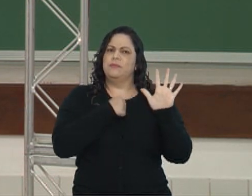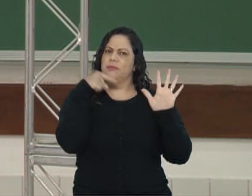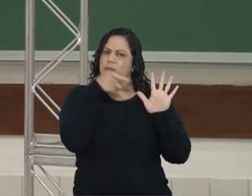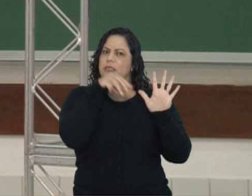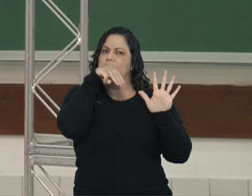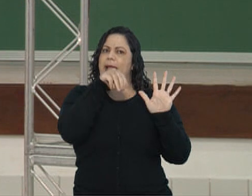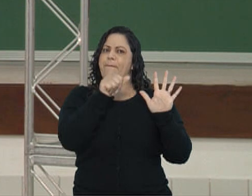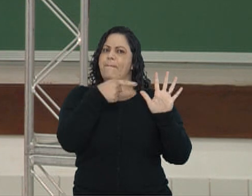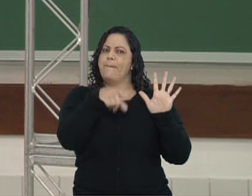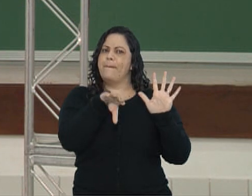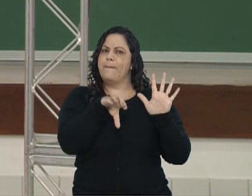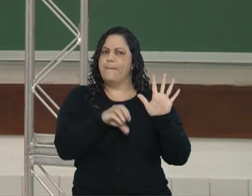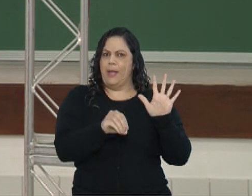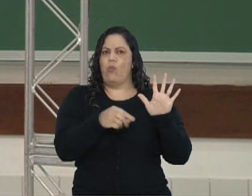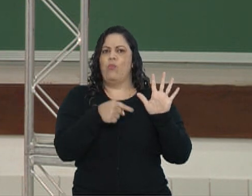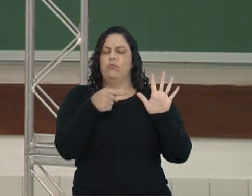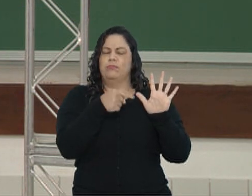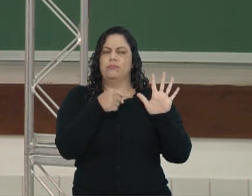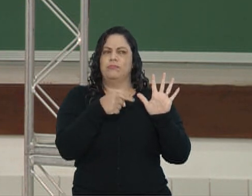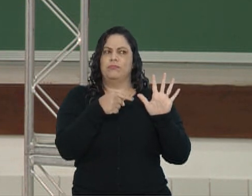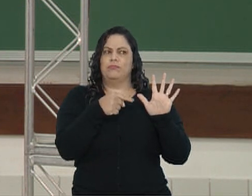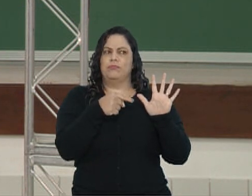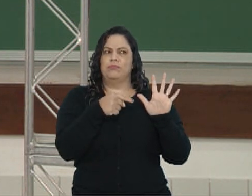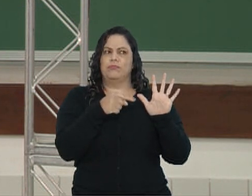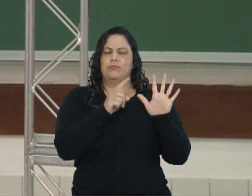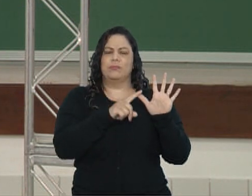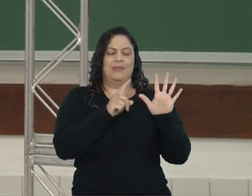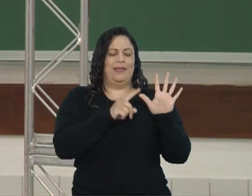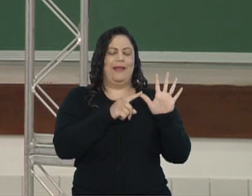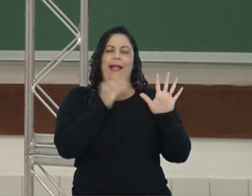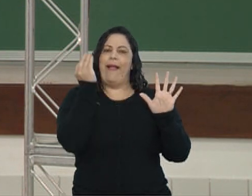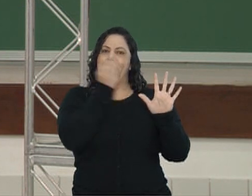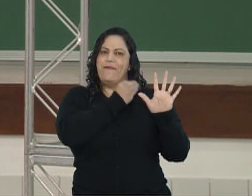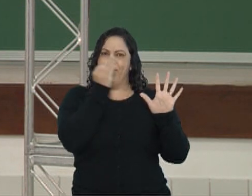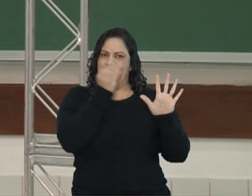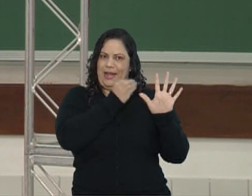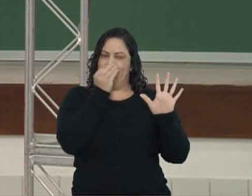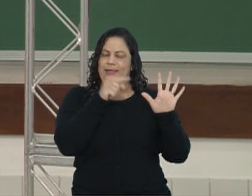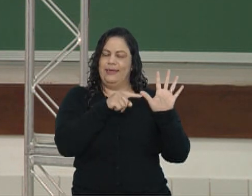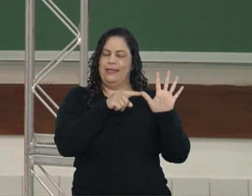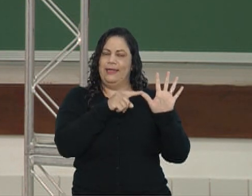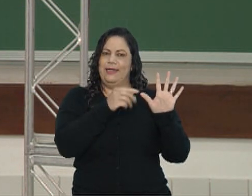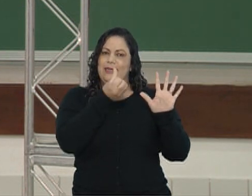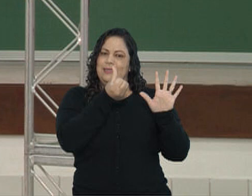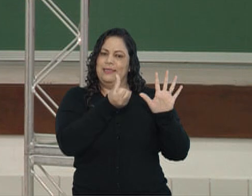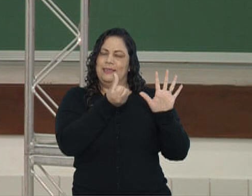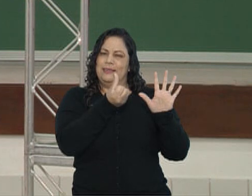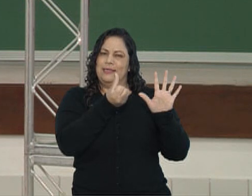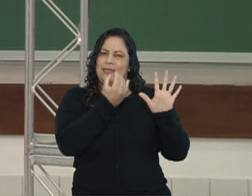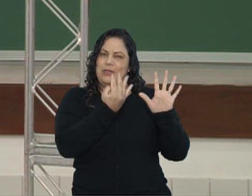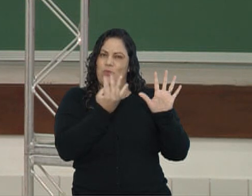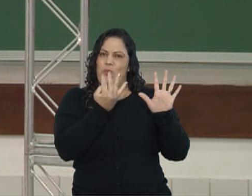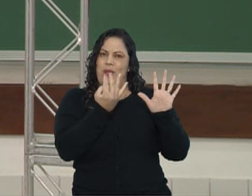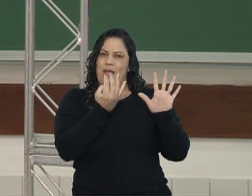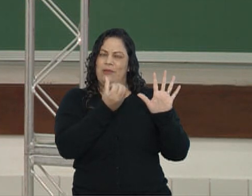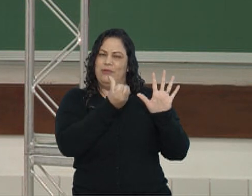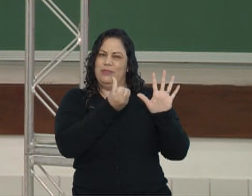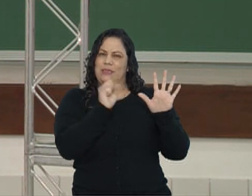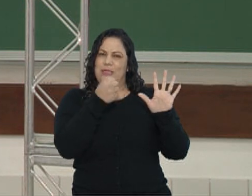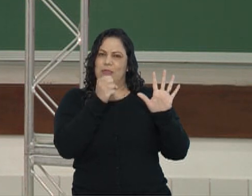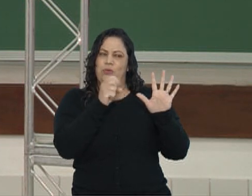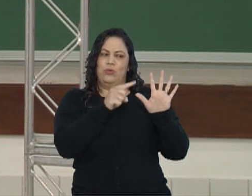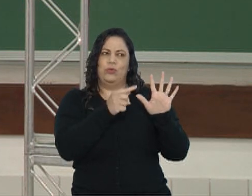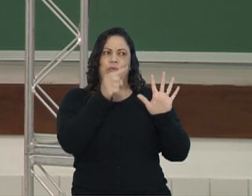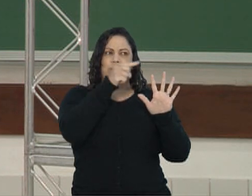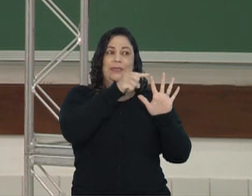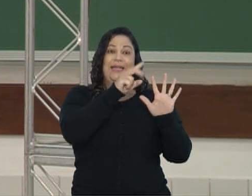Ela começa fraca, relativamente fraca, 64 a 68. Ela ganha força de 68